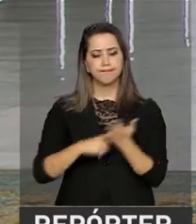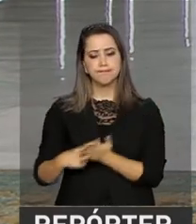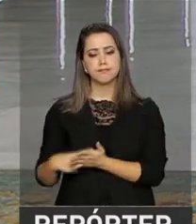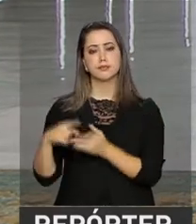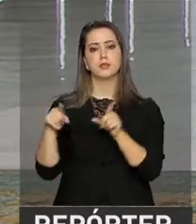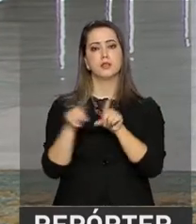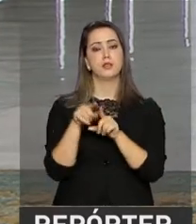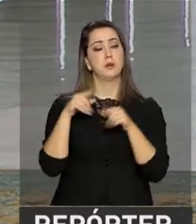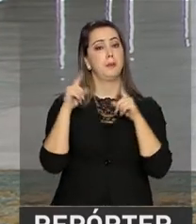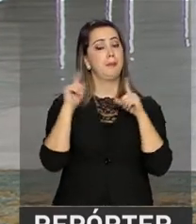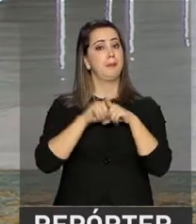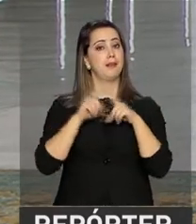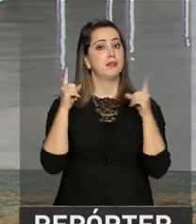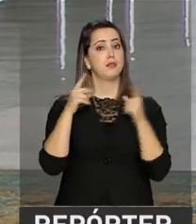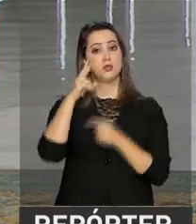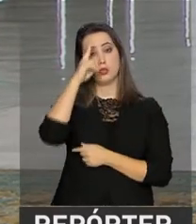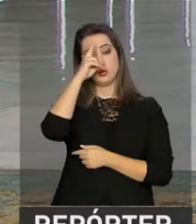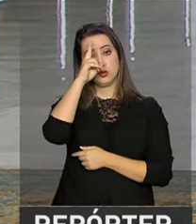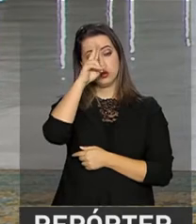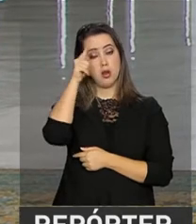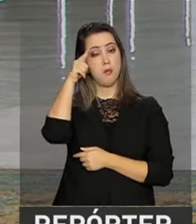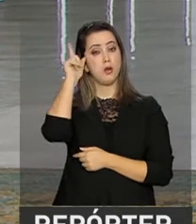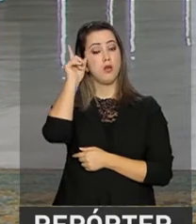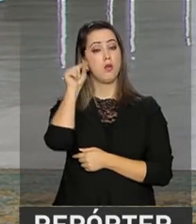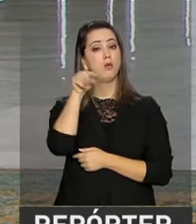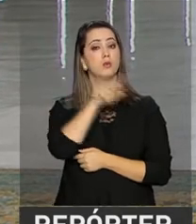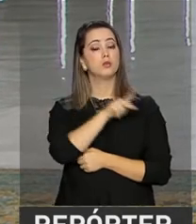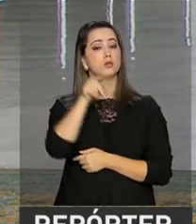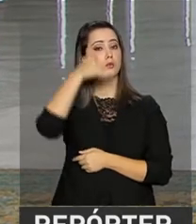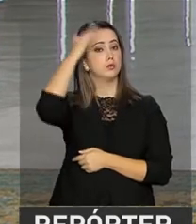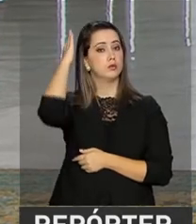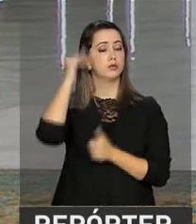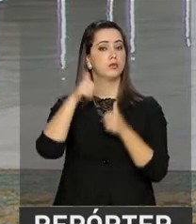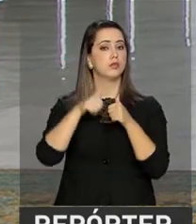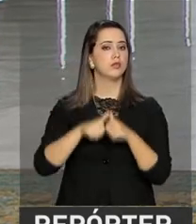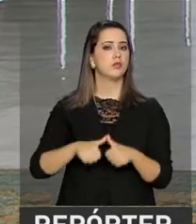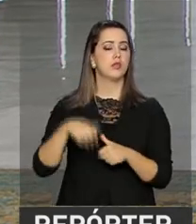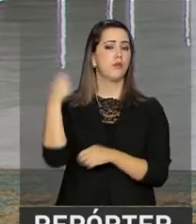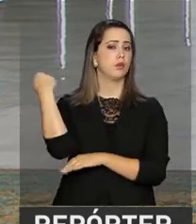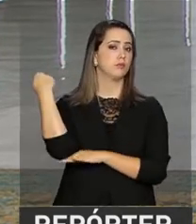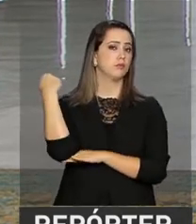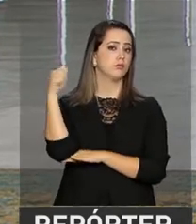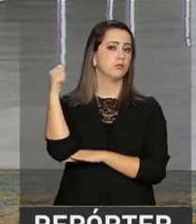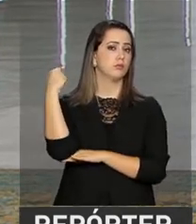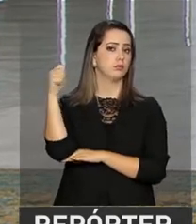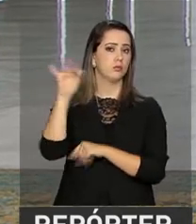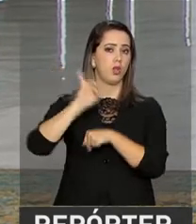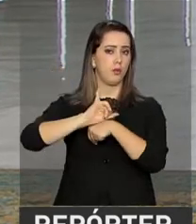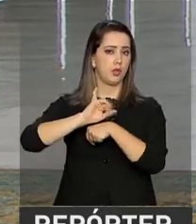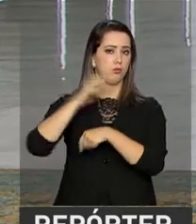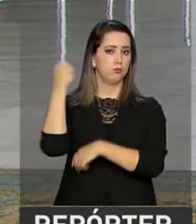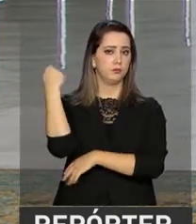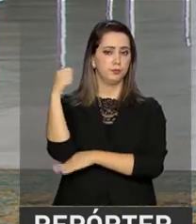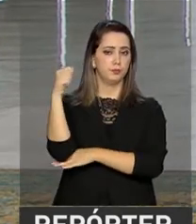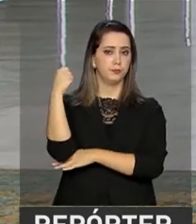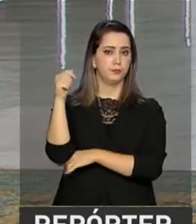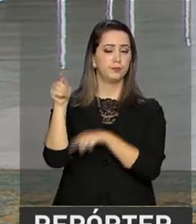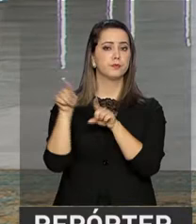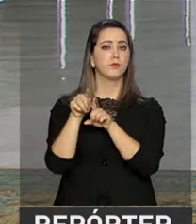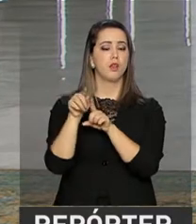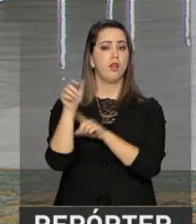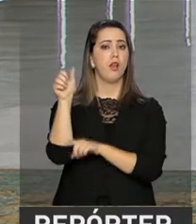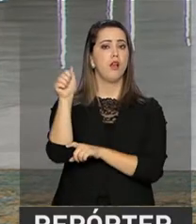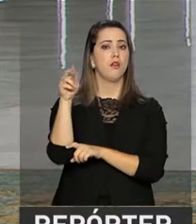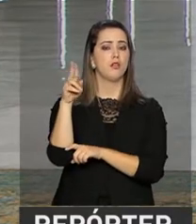roberto mas a gente lembra que ontem o presidente michel temer ele esteve na argentina esteve em buenos aires participou da abertura